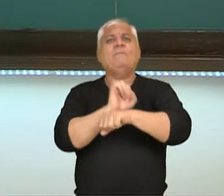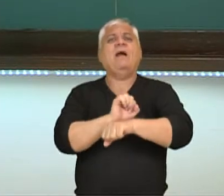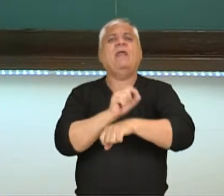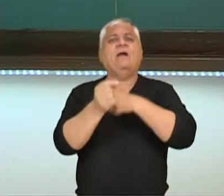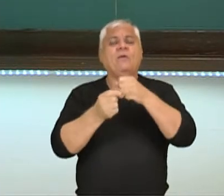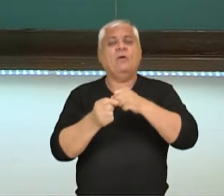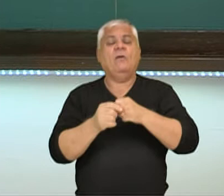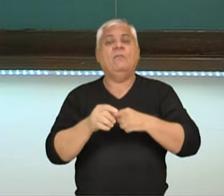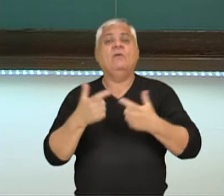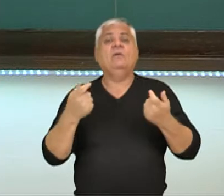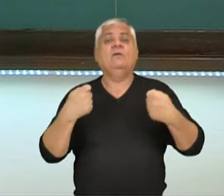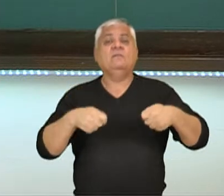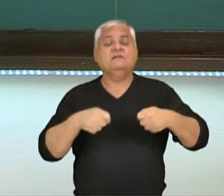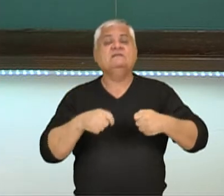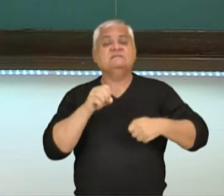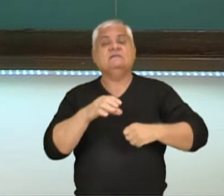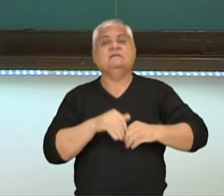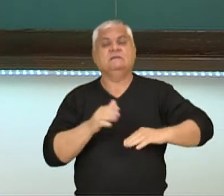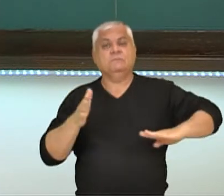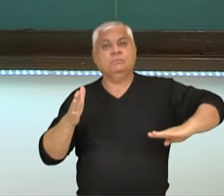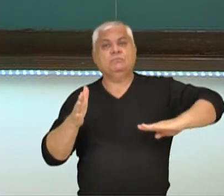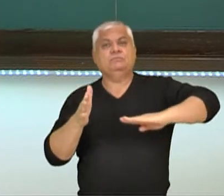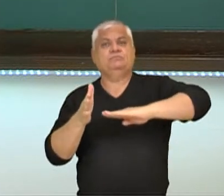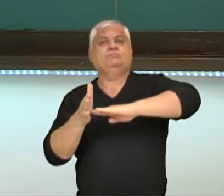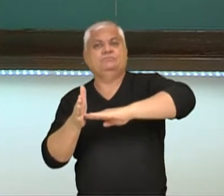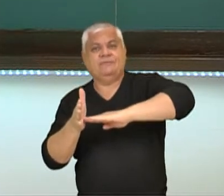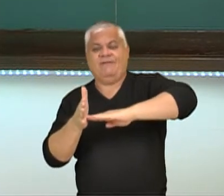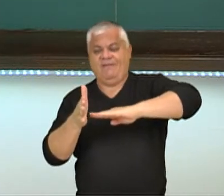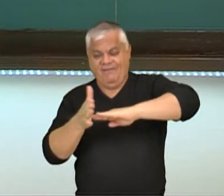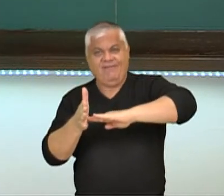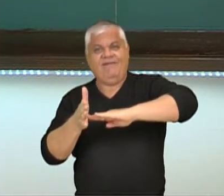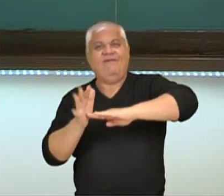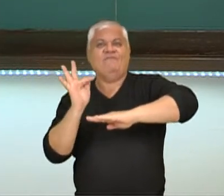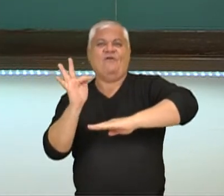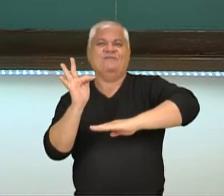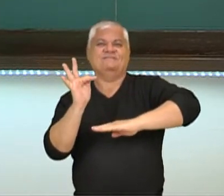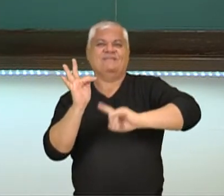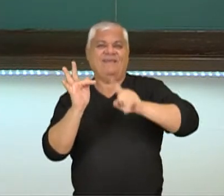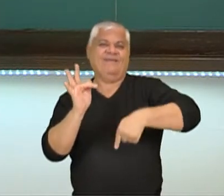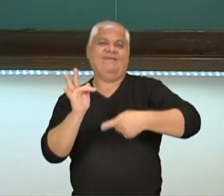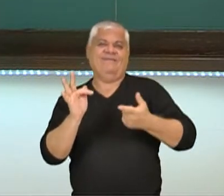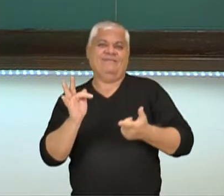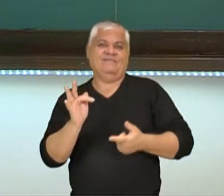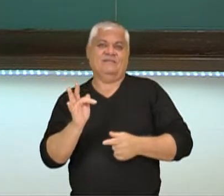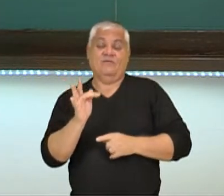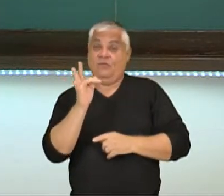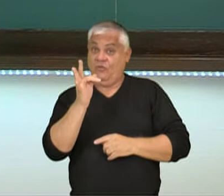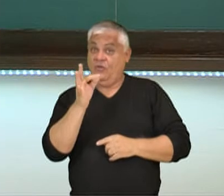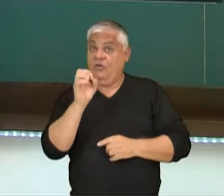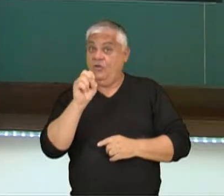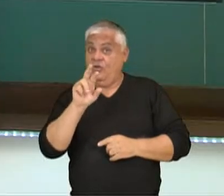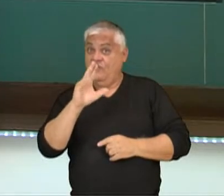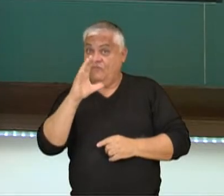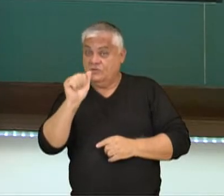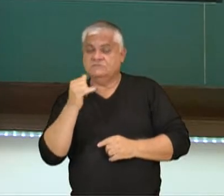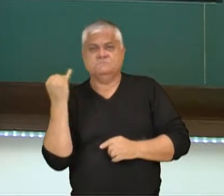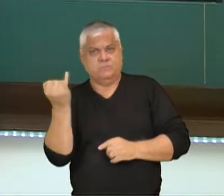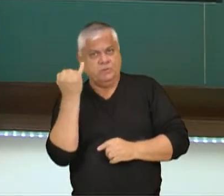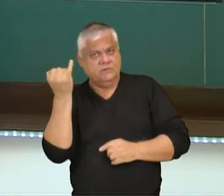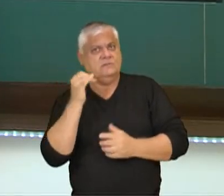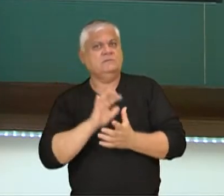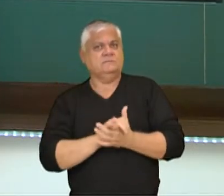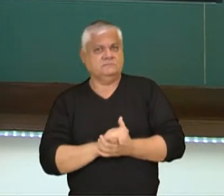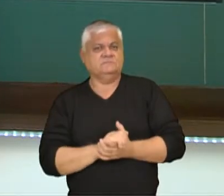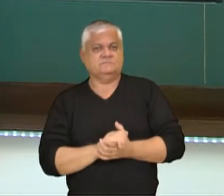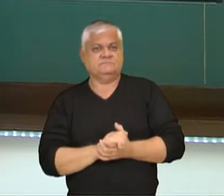você só vai conseguir se você fizer uma força. Então, olha a importância do estudo das forças, não é verdade? Então, assim,